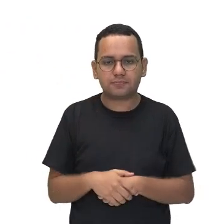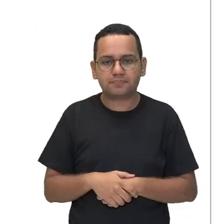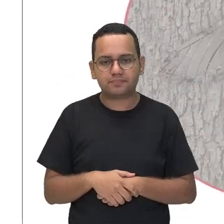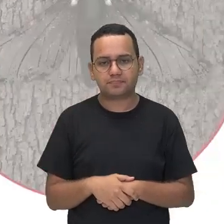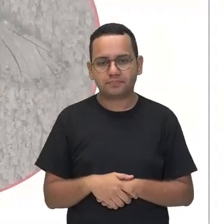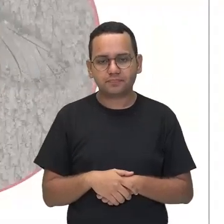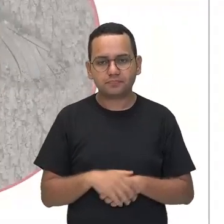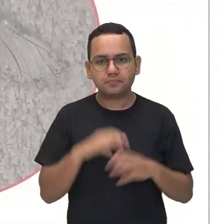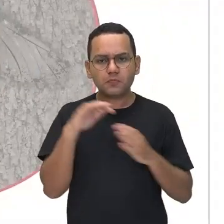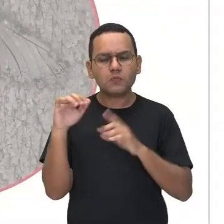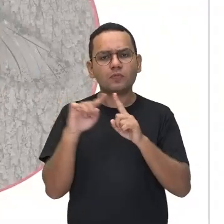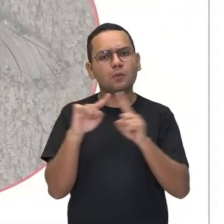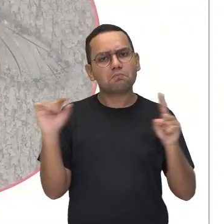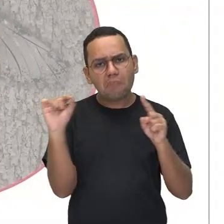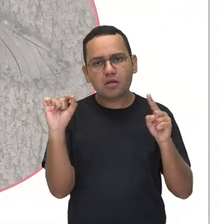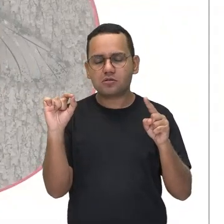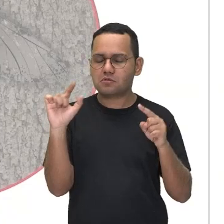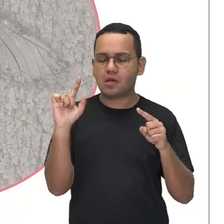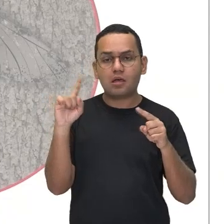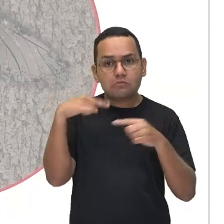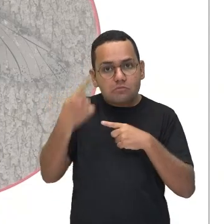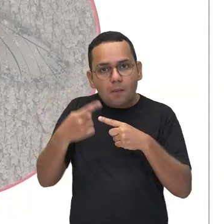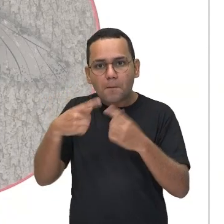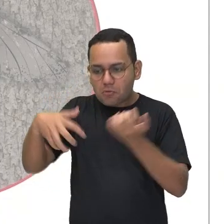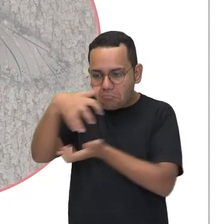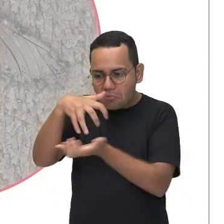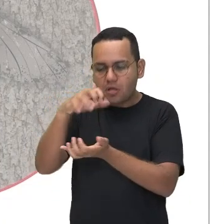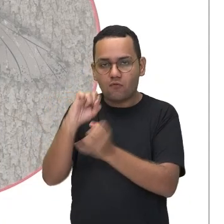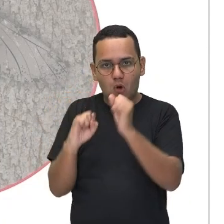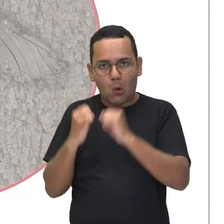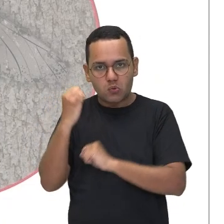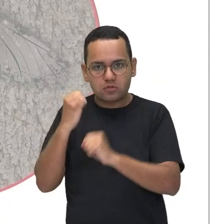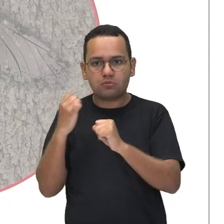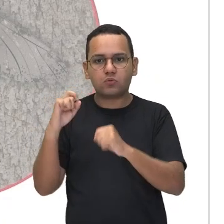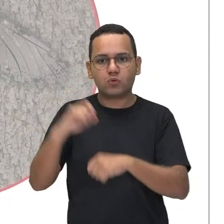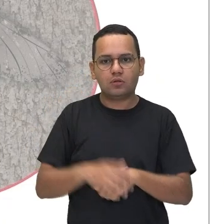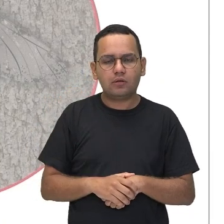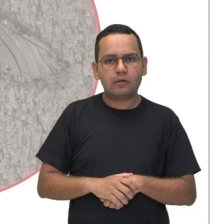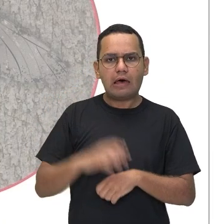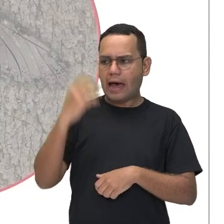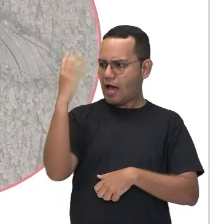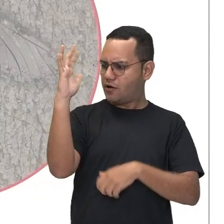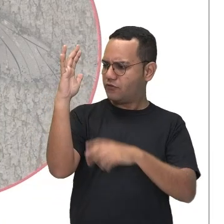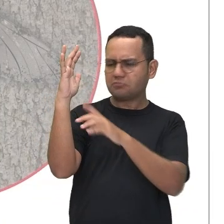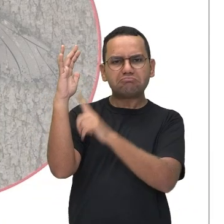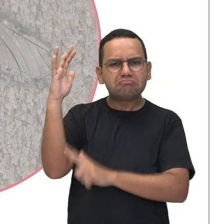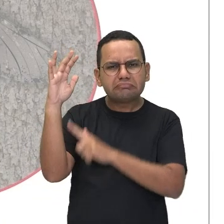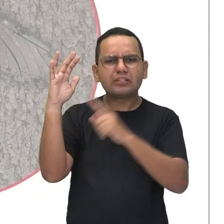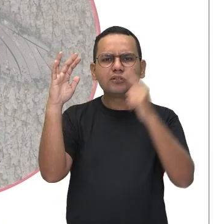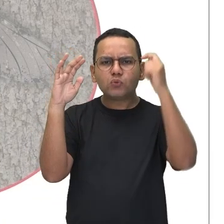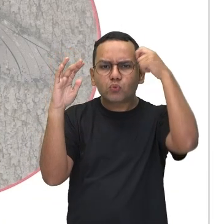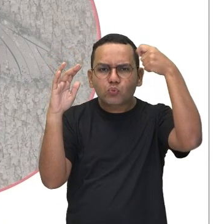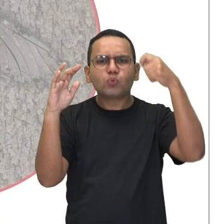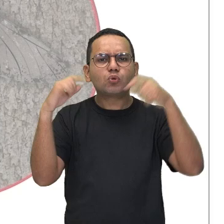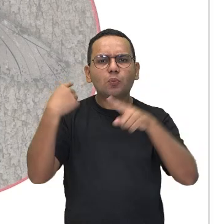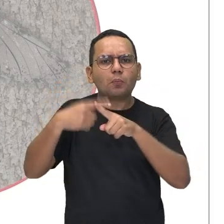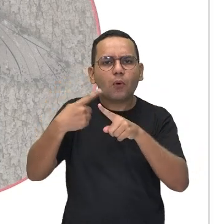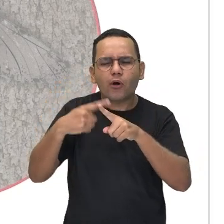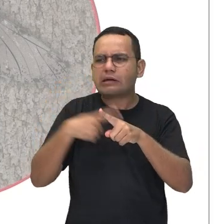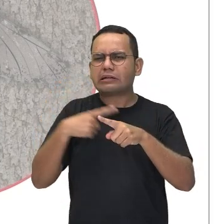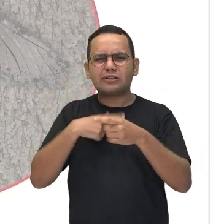entanto, com a industrialização e a poluição resultante, as árvores escureceram devido à fuligem e à